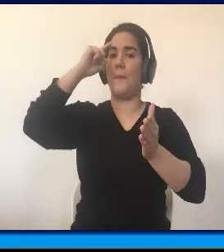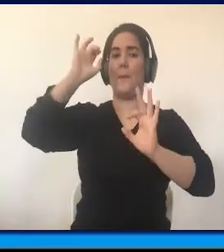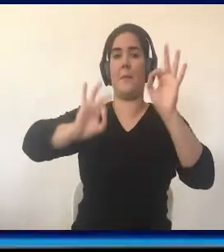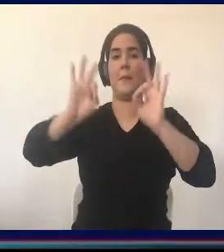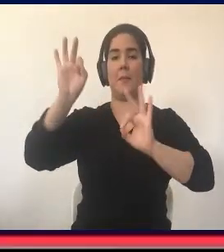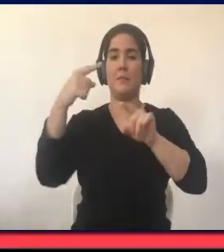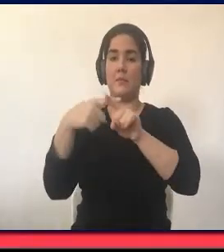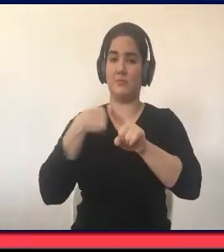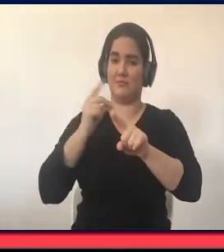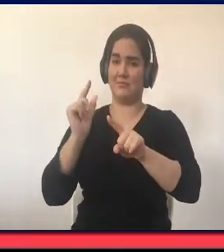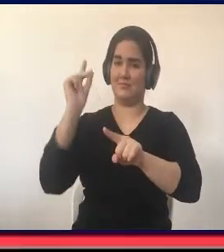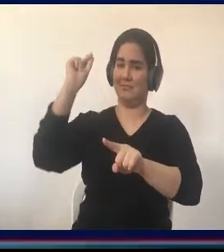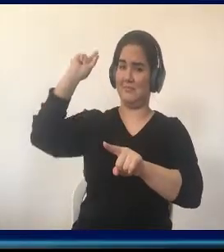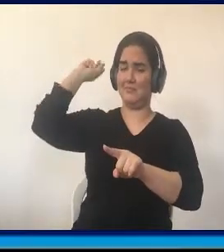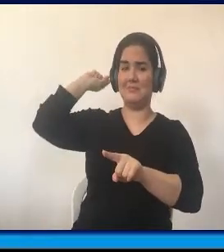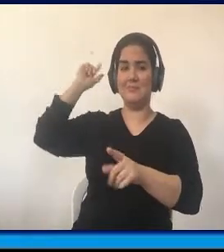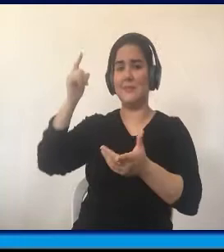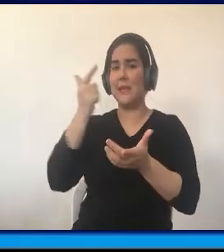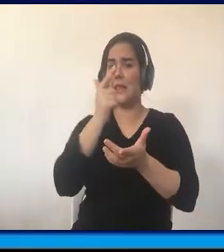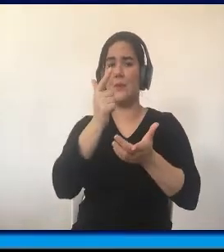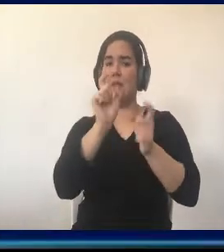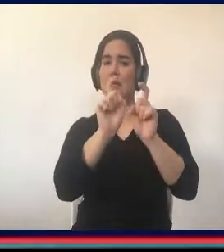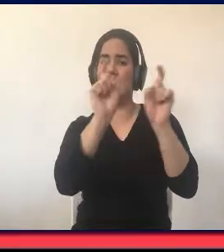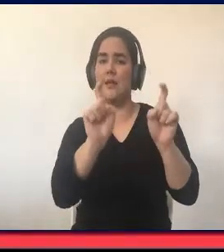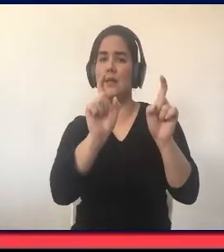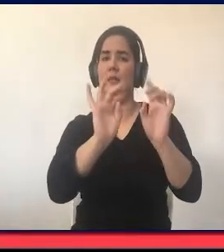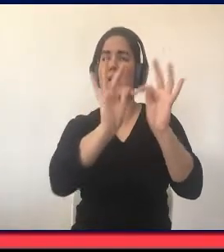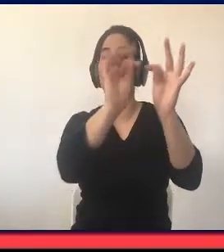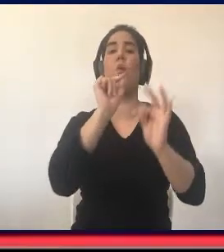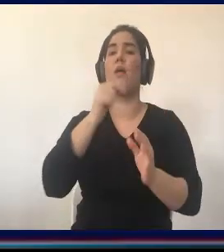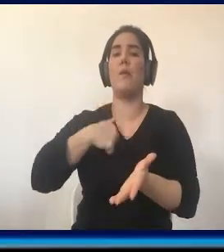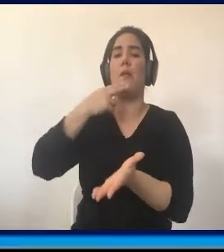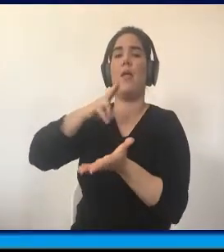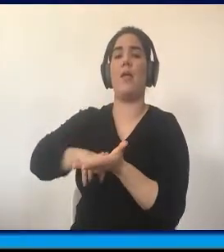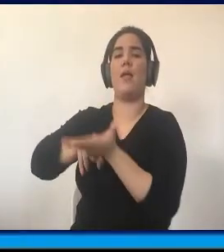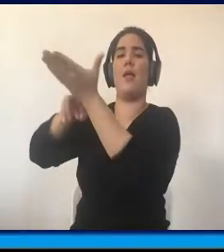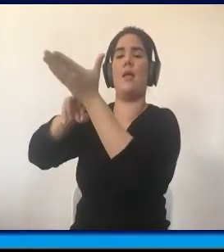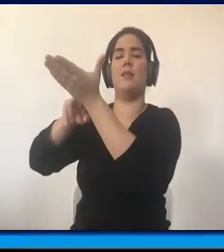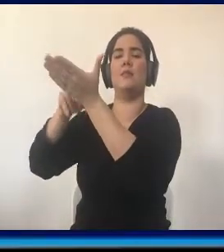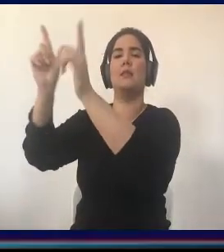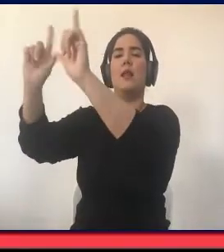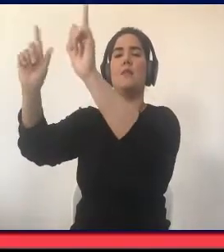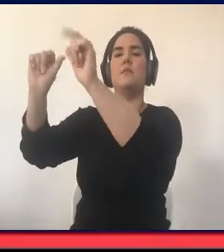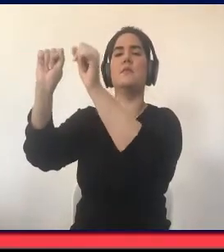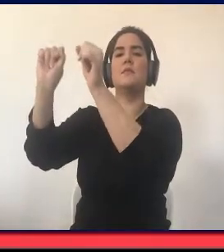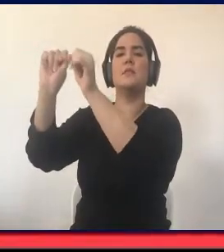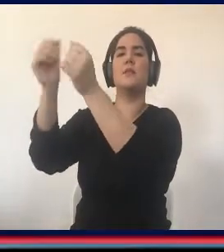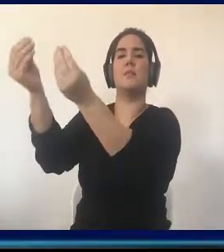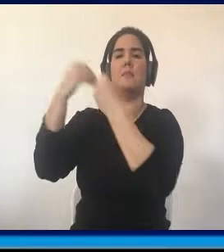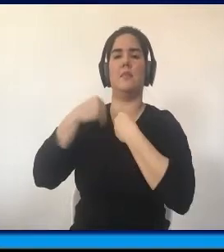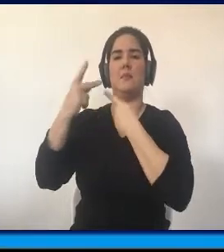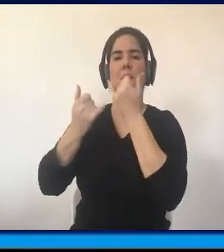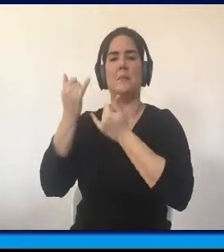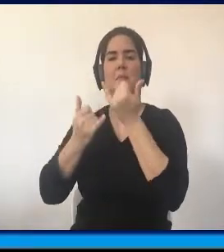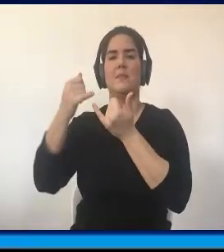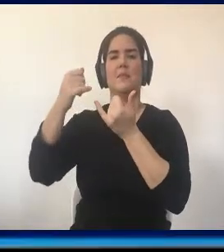mandava carta para a Rede Manchete para ganhar os bonequinhos dos Cavaleiros dos Zodíacos. A minha filha não sabe o que é carta. Tudo bem que ela tem 4 anos, mas